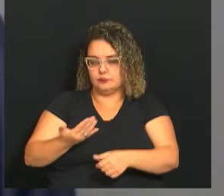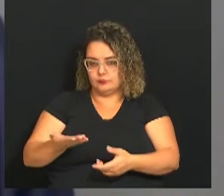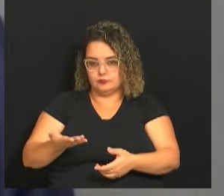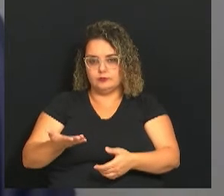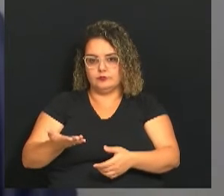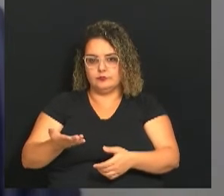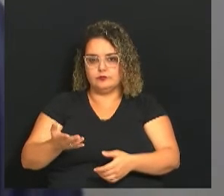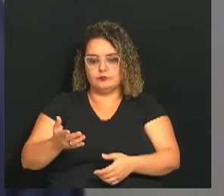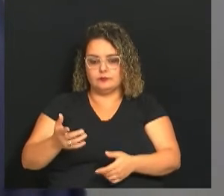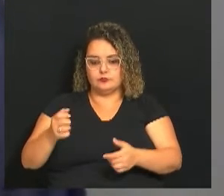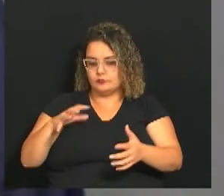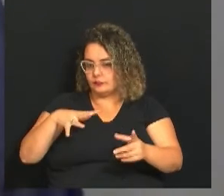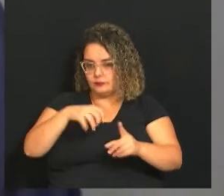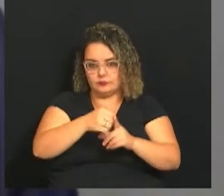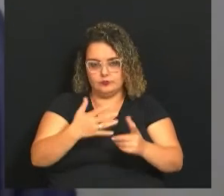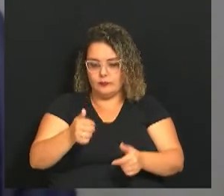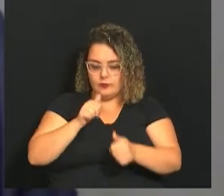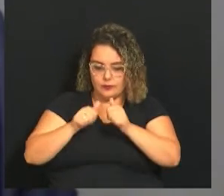junta tudo,